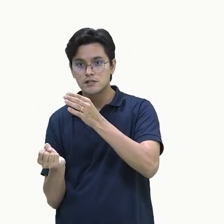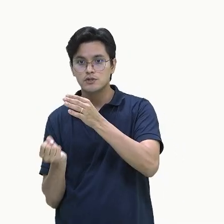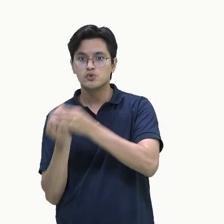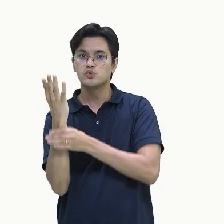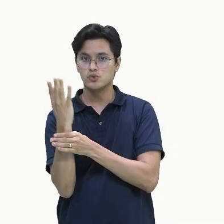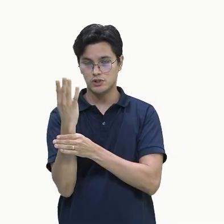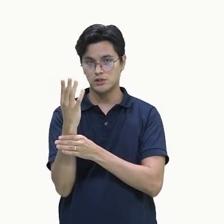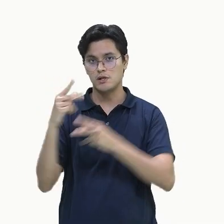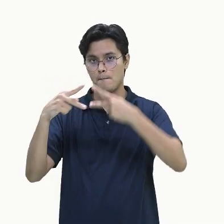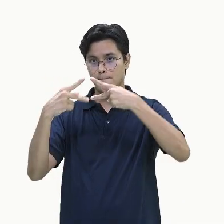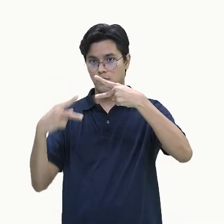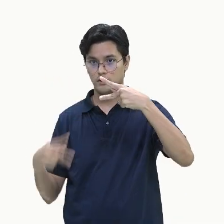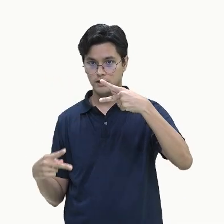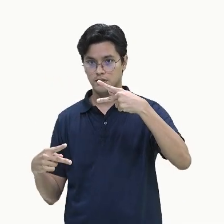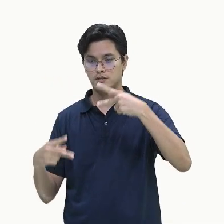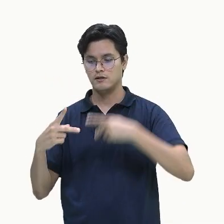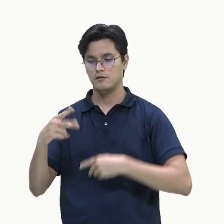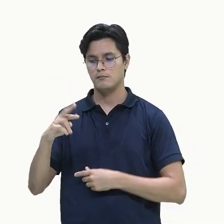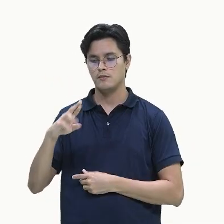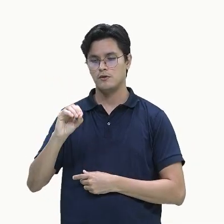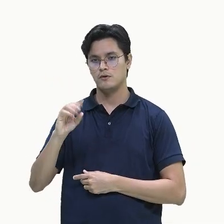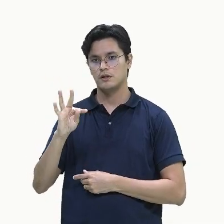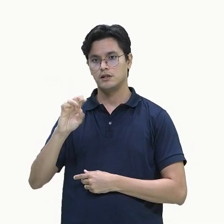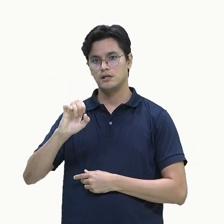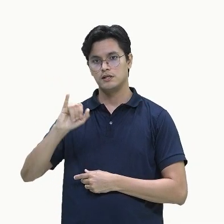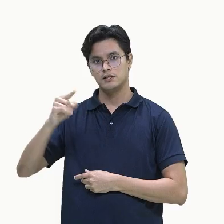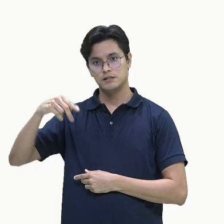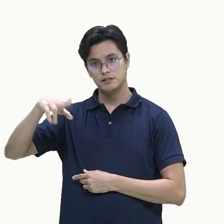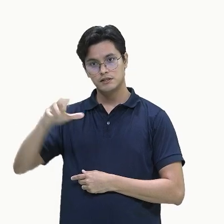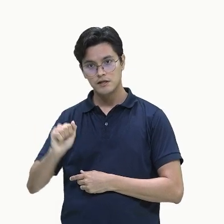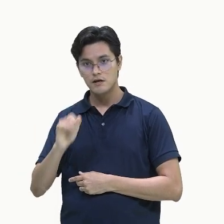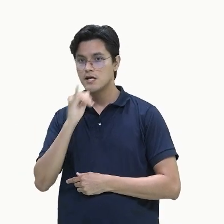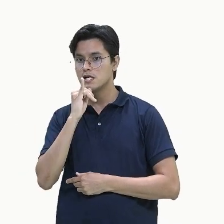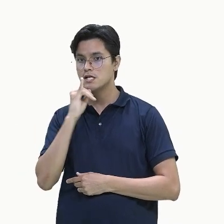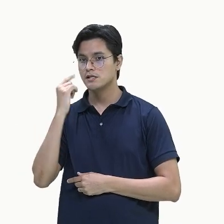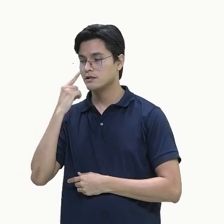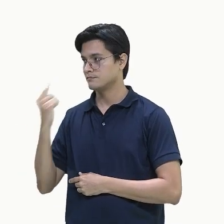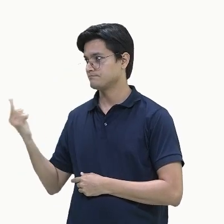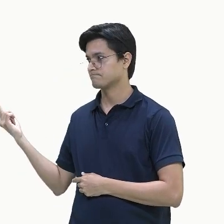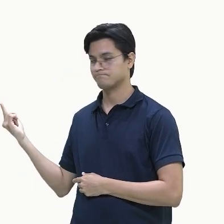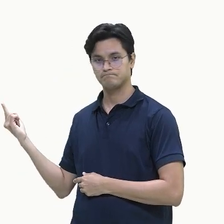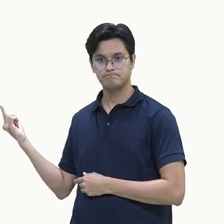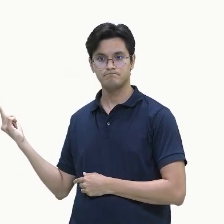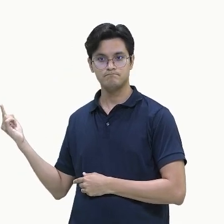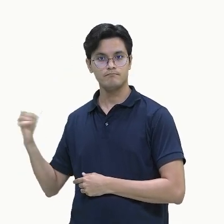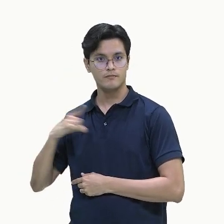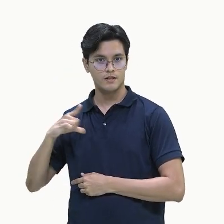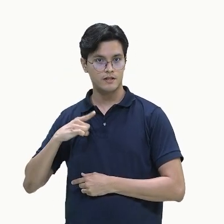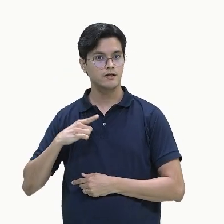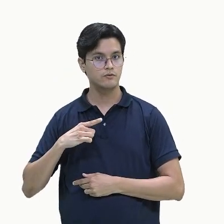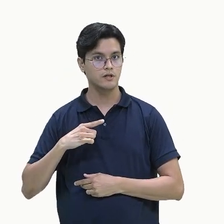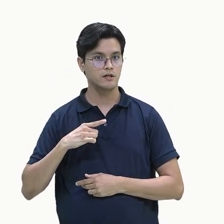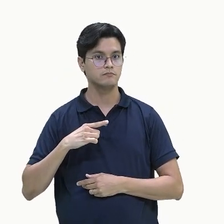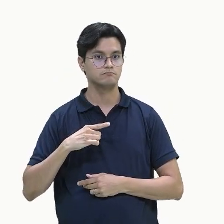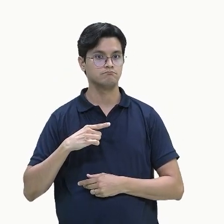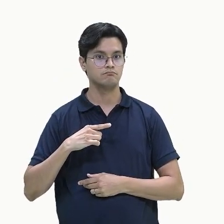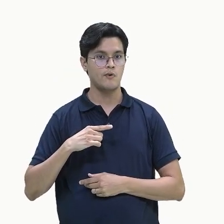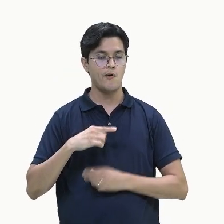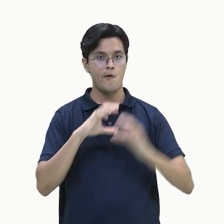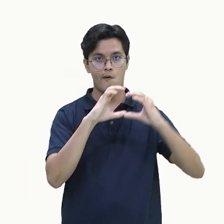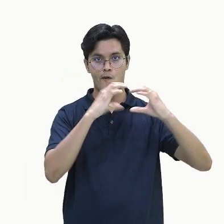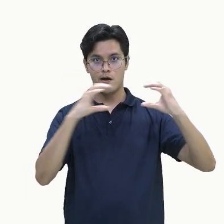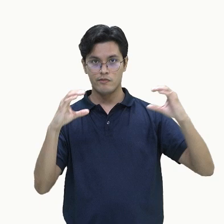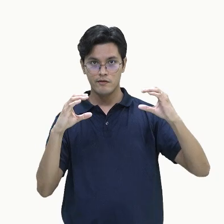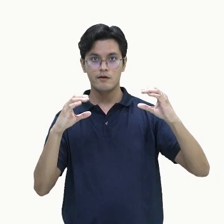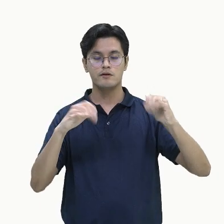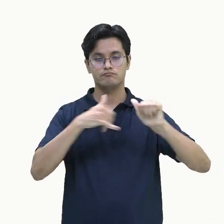um aminoácido, outro aminoácido. Ah, professor, como é que você sabe que é um aminoácido? Lembre,